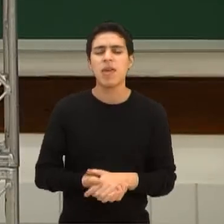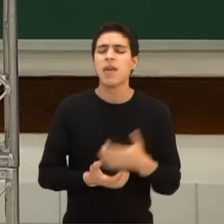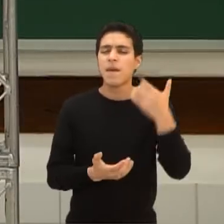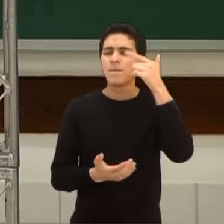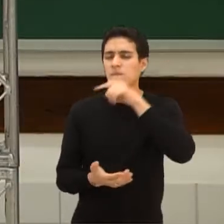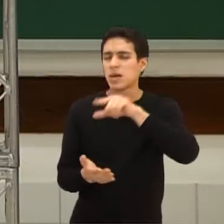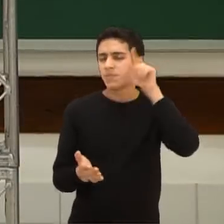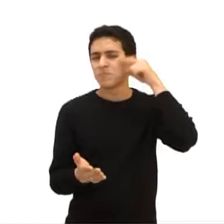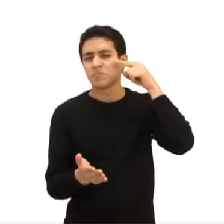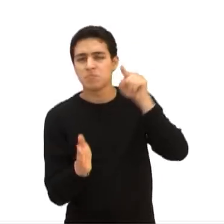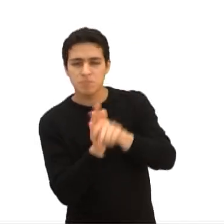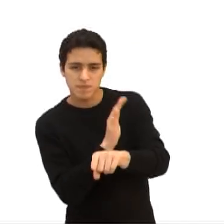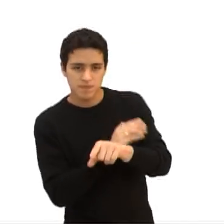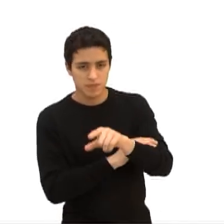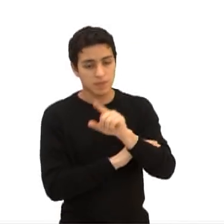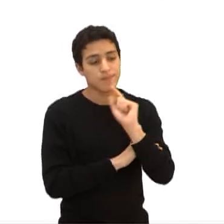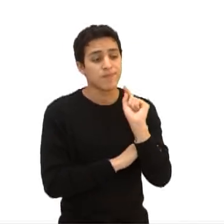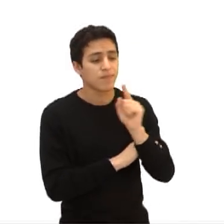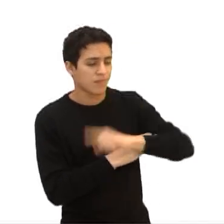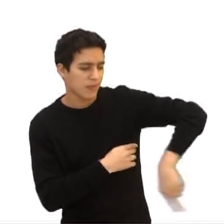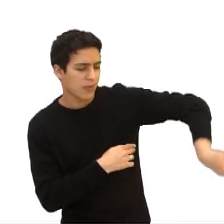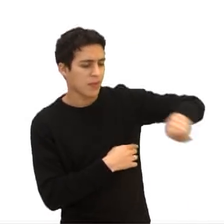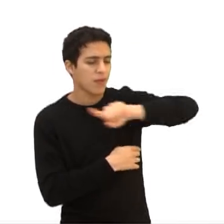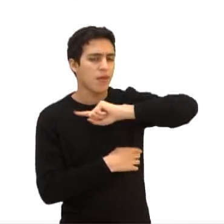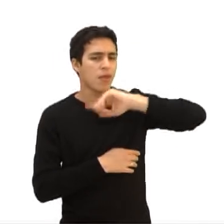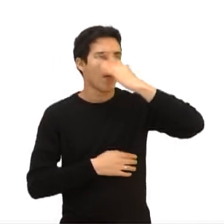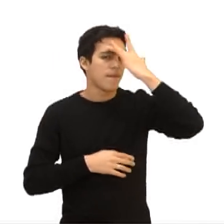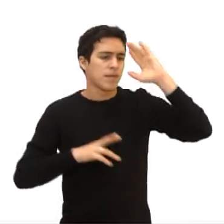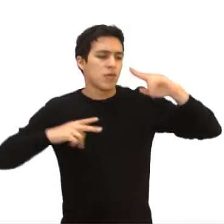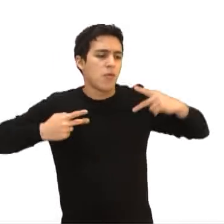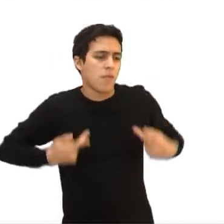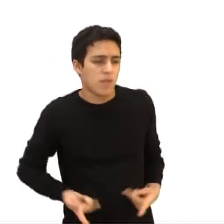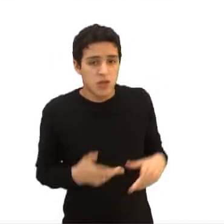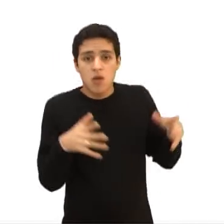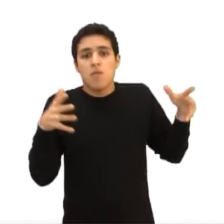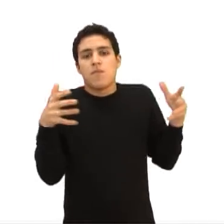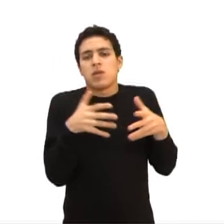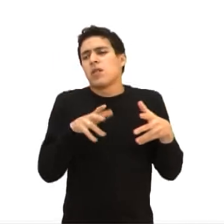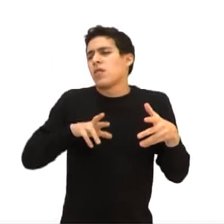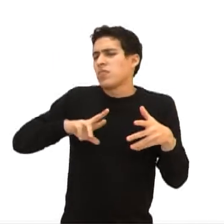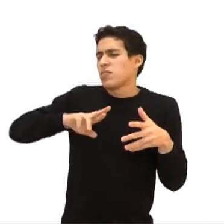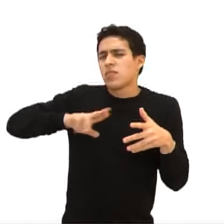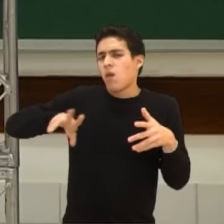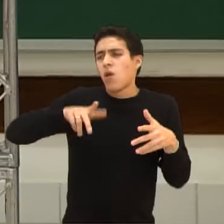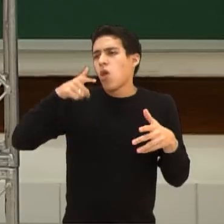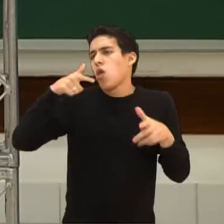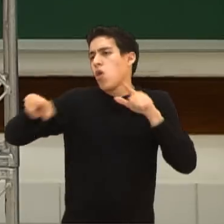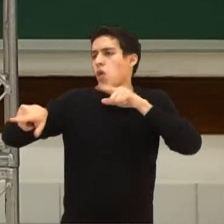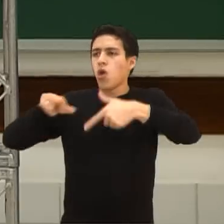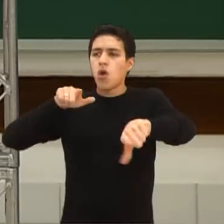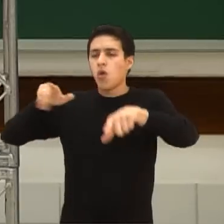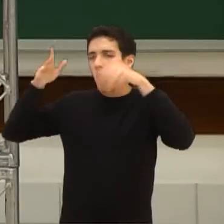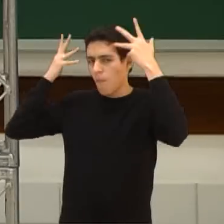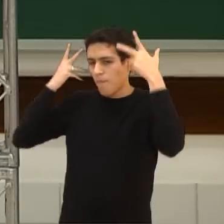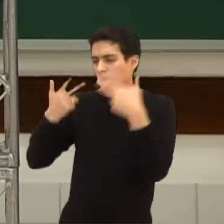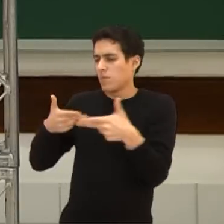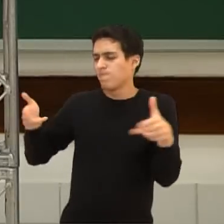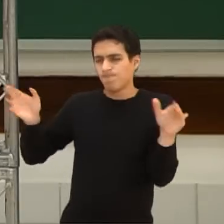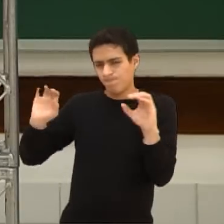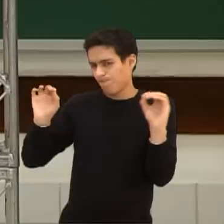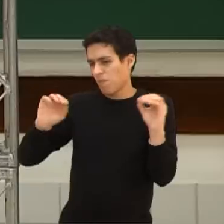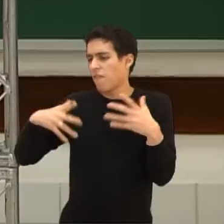quiz aqui. Na espécie humana, tá? Não vamos pensar em reprodução de outros animais, né? Estamos falando da reprodução